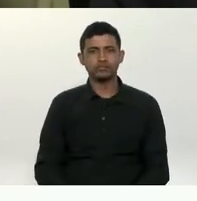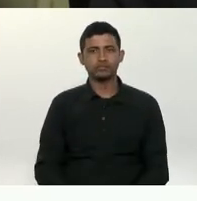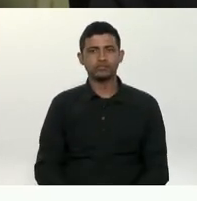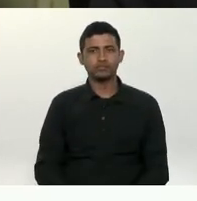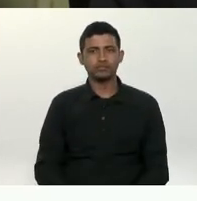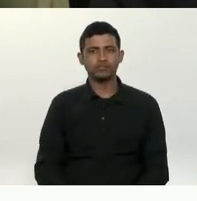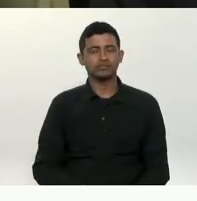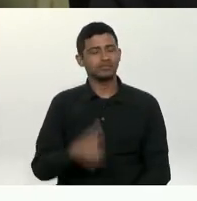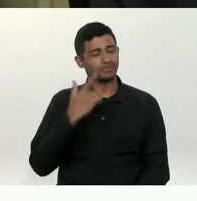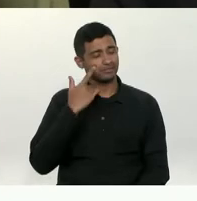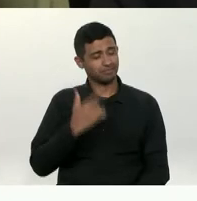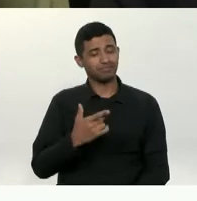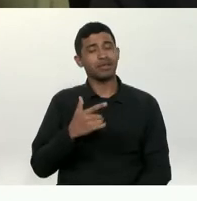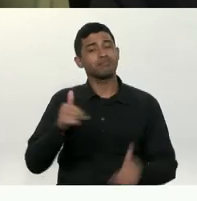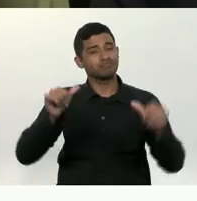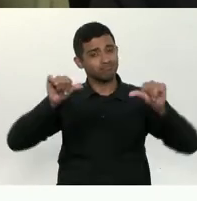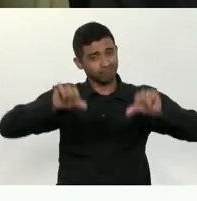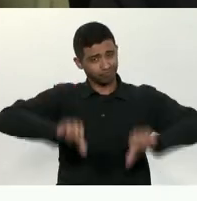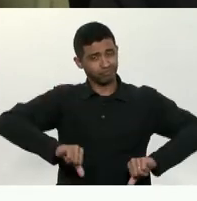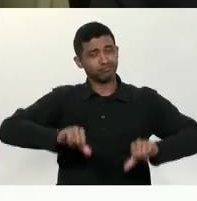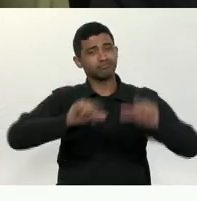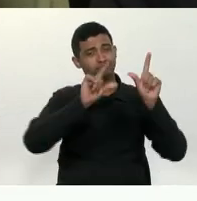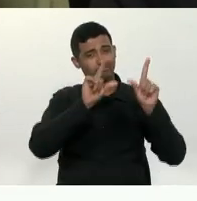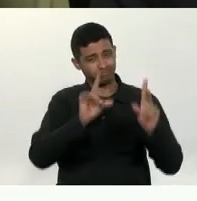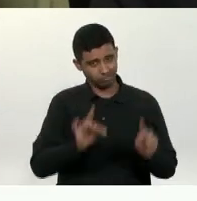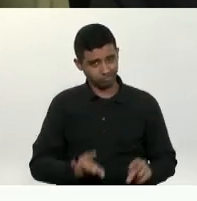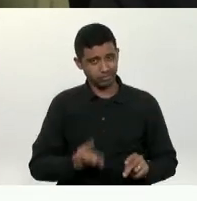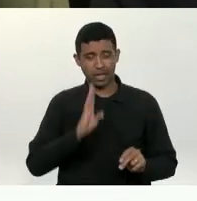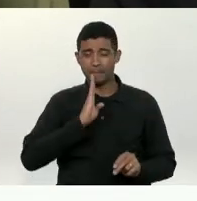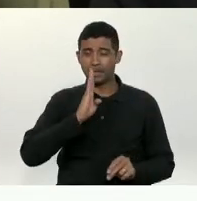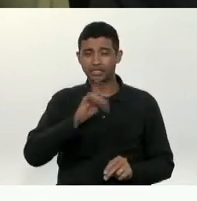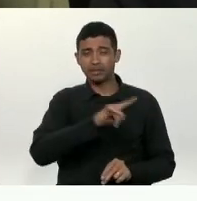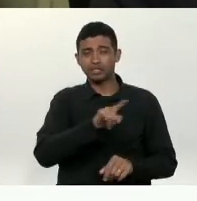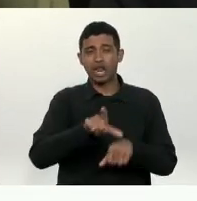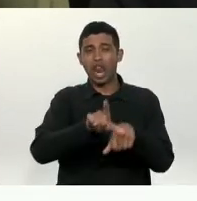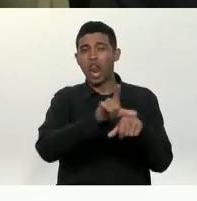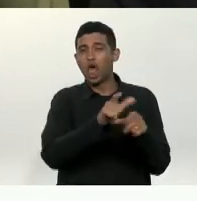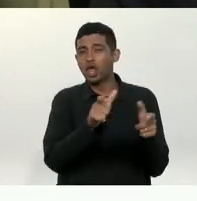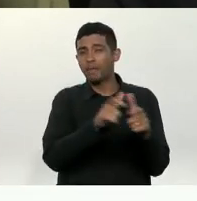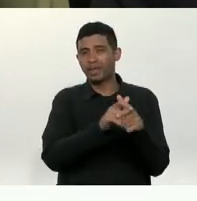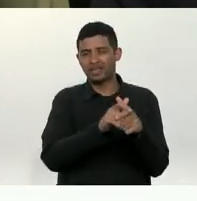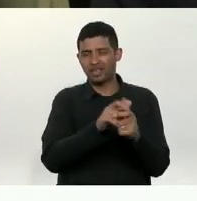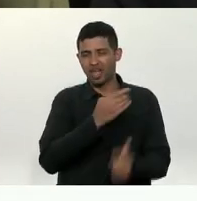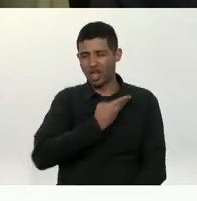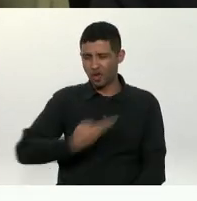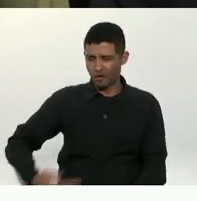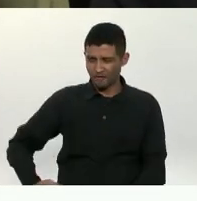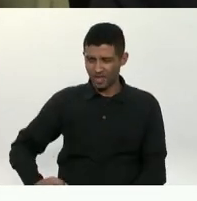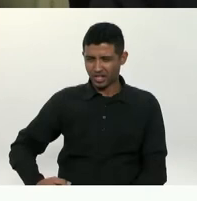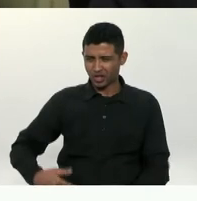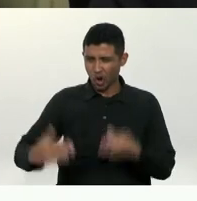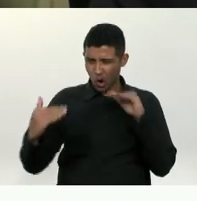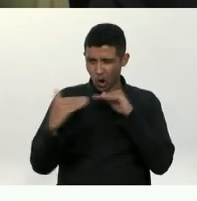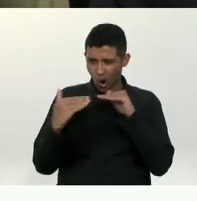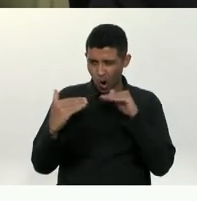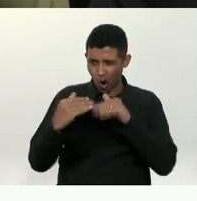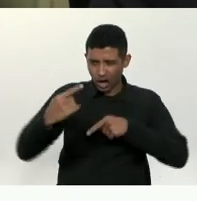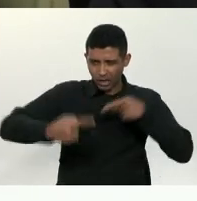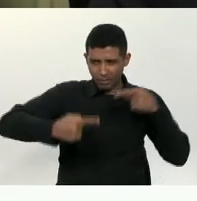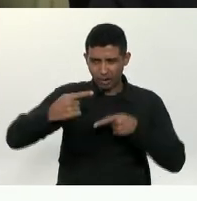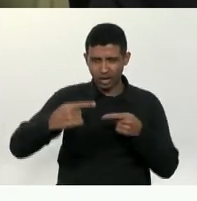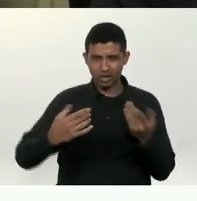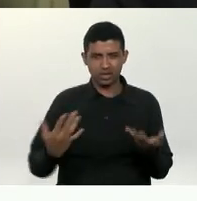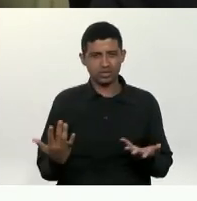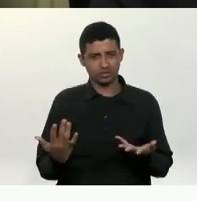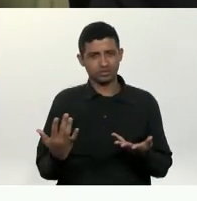burocratiza a expansão, em especial para os pequenos postos. O governo concorda com essa política? Esta política foi